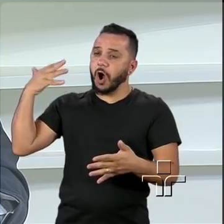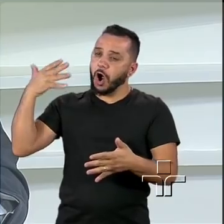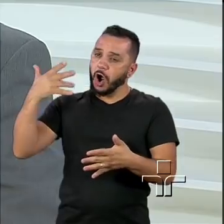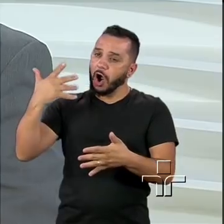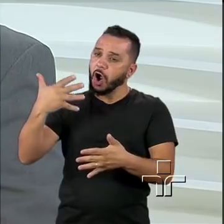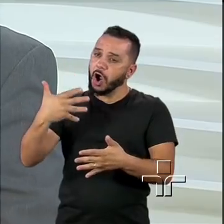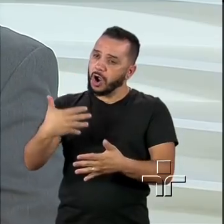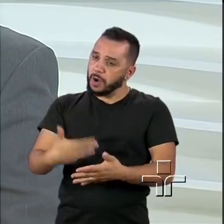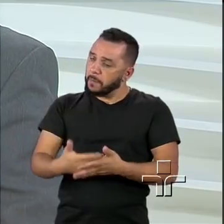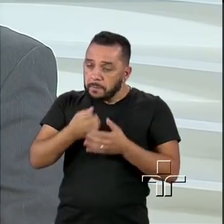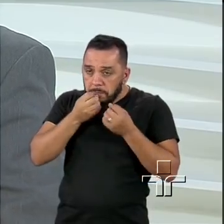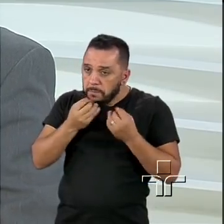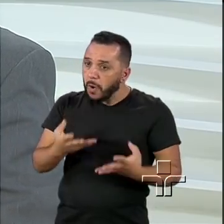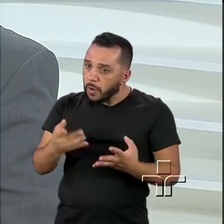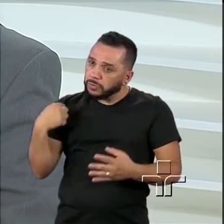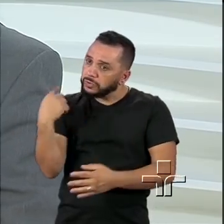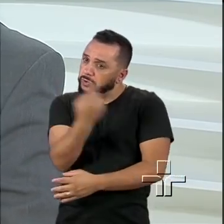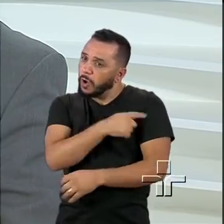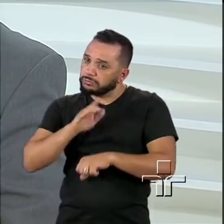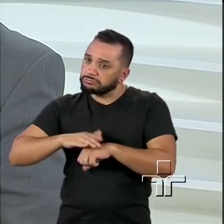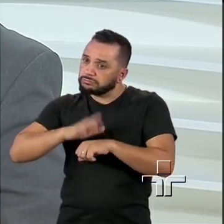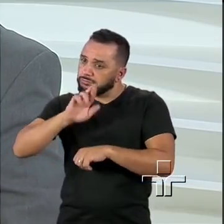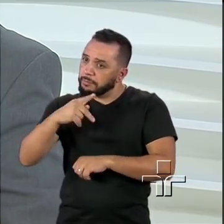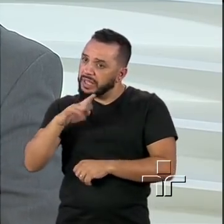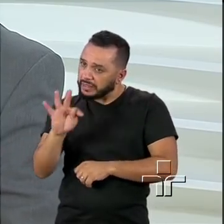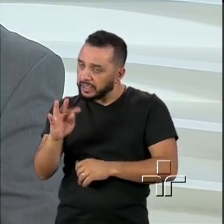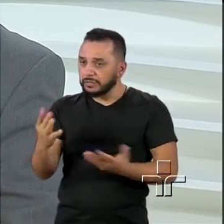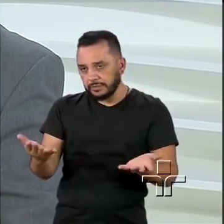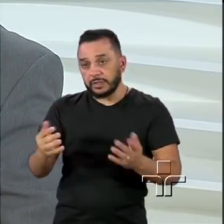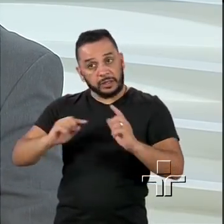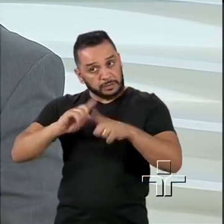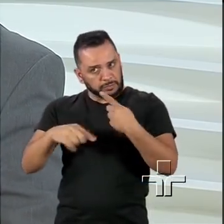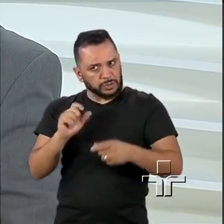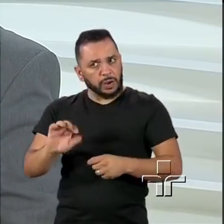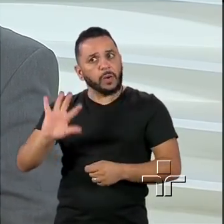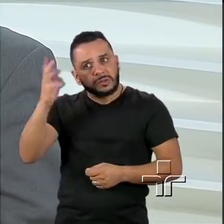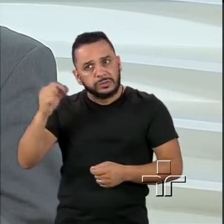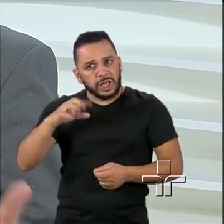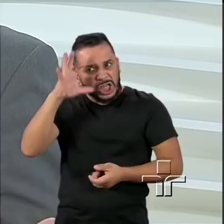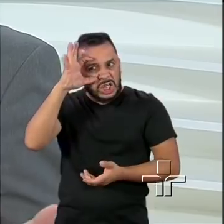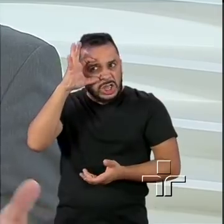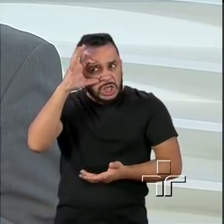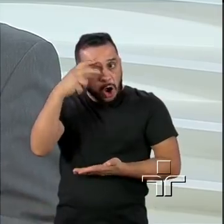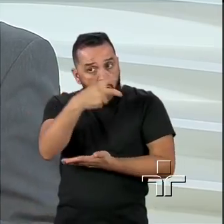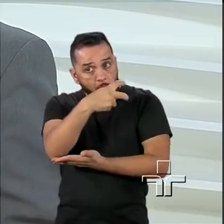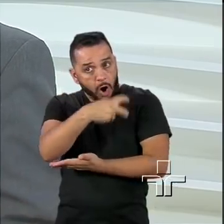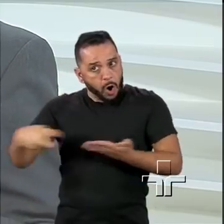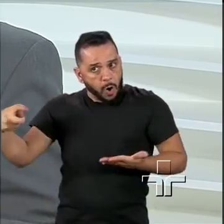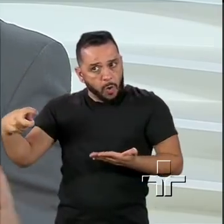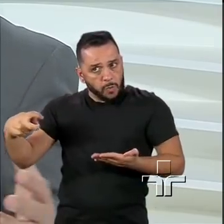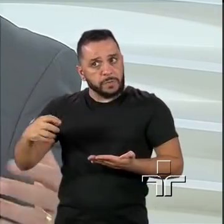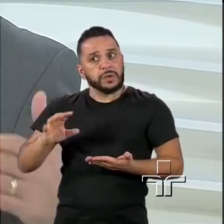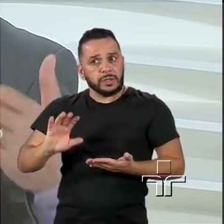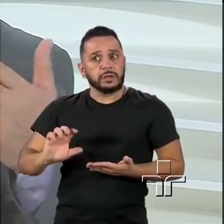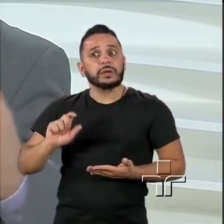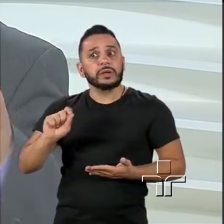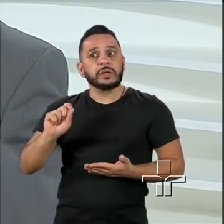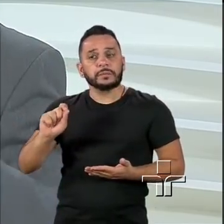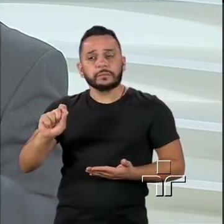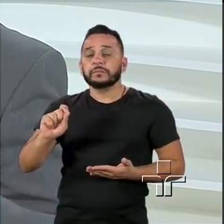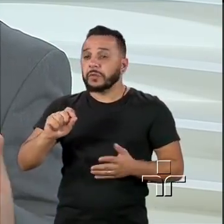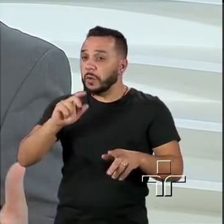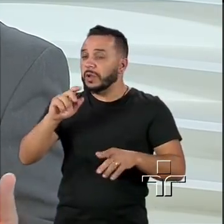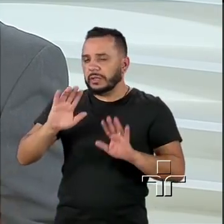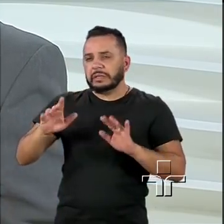depois nós tivemos uma situação onde, com o golpe da presidenta Dilma, o povo brasileiro foi levado pelo